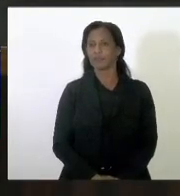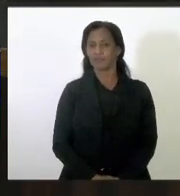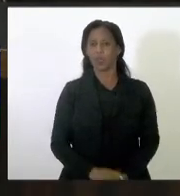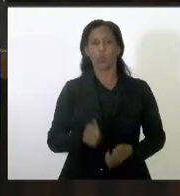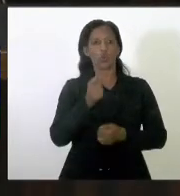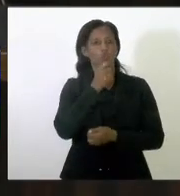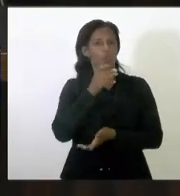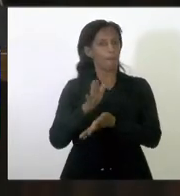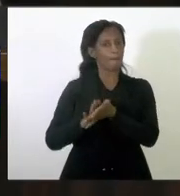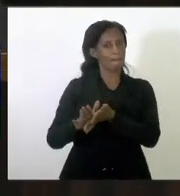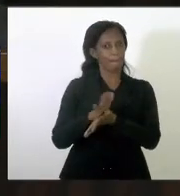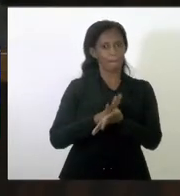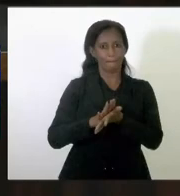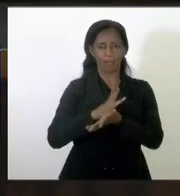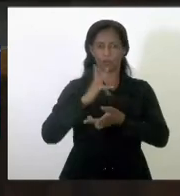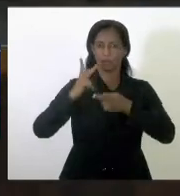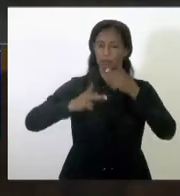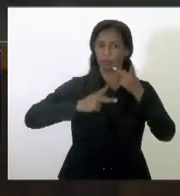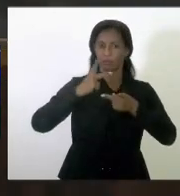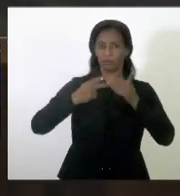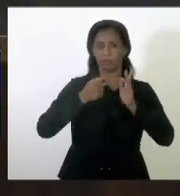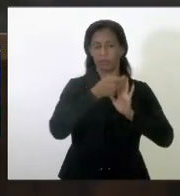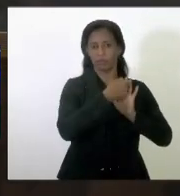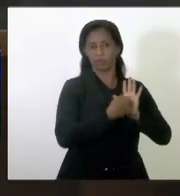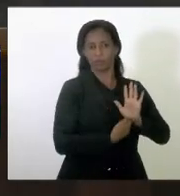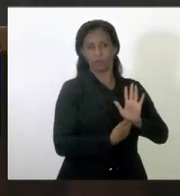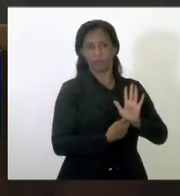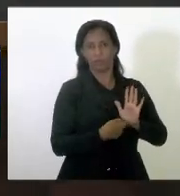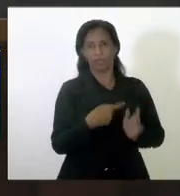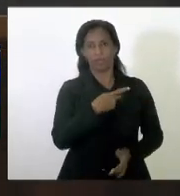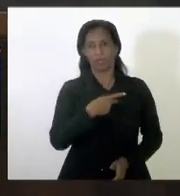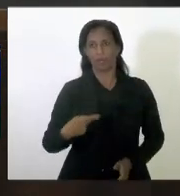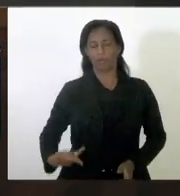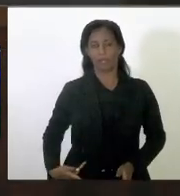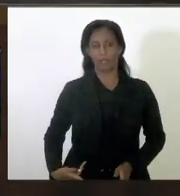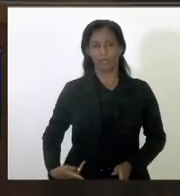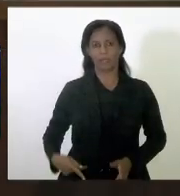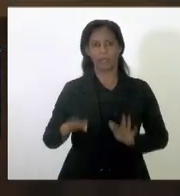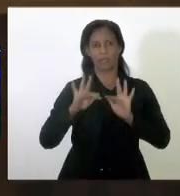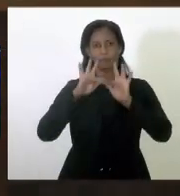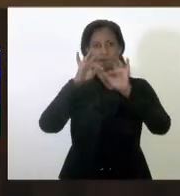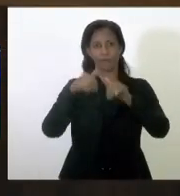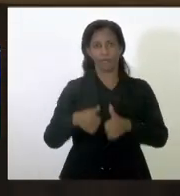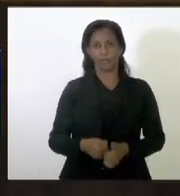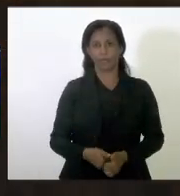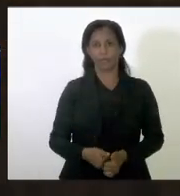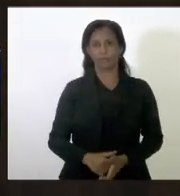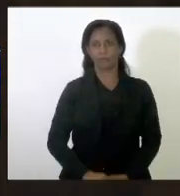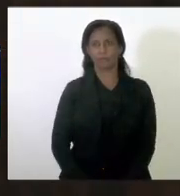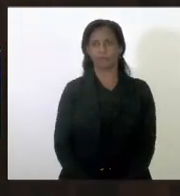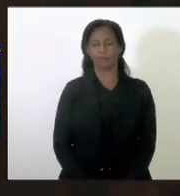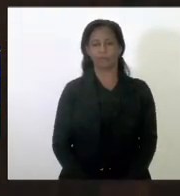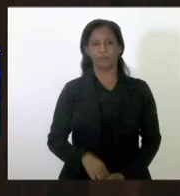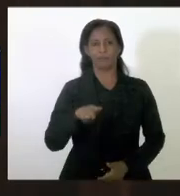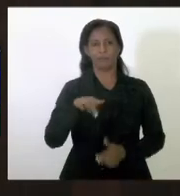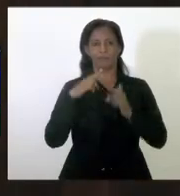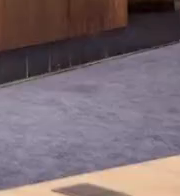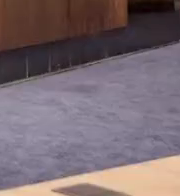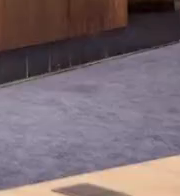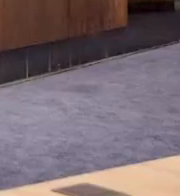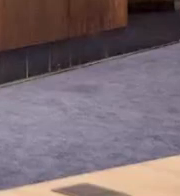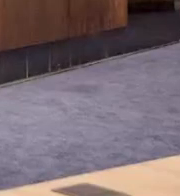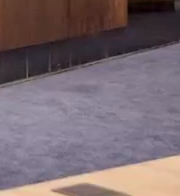Não havendo mais oradores inscritos, a presidência declara encerrada essa sessão.